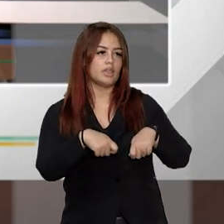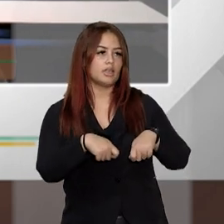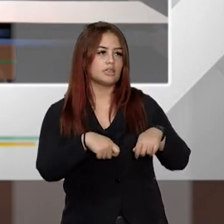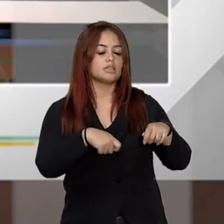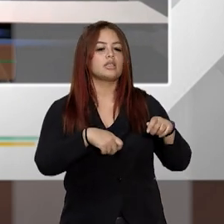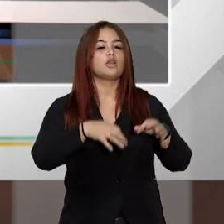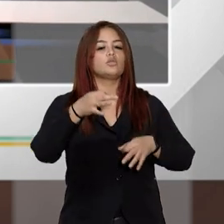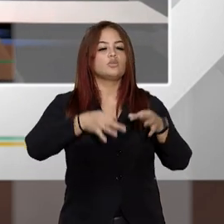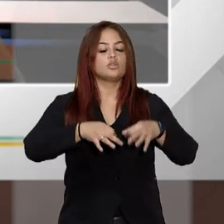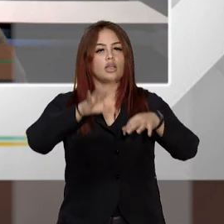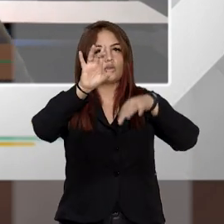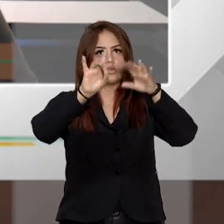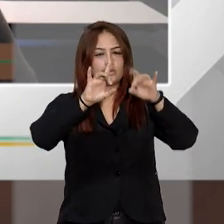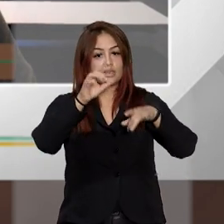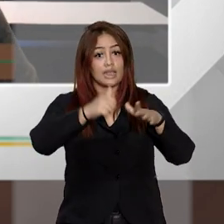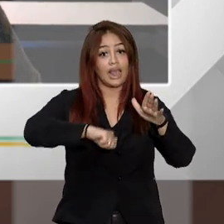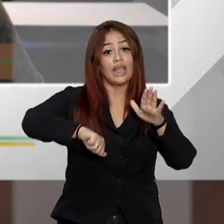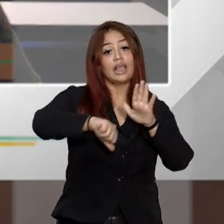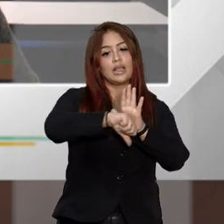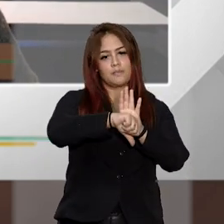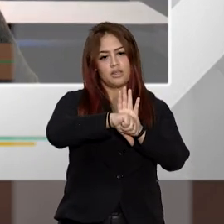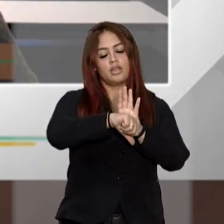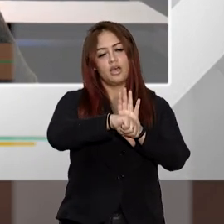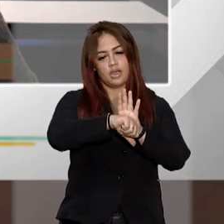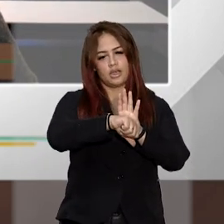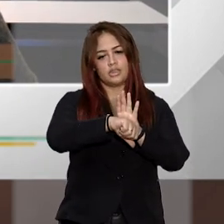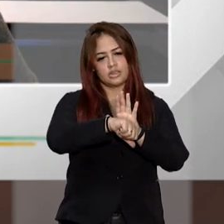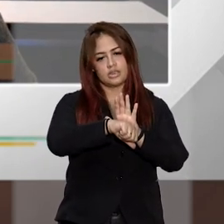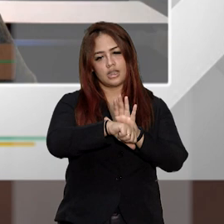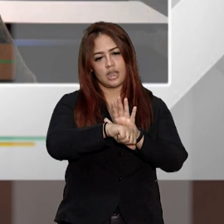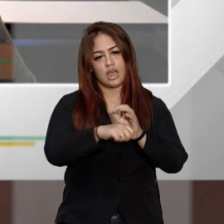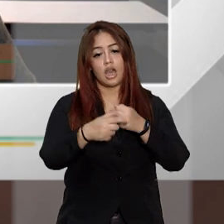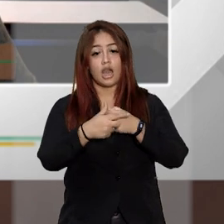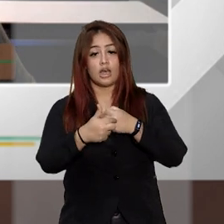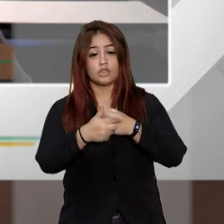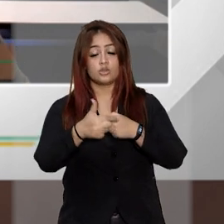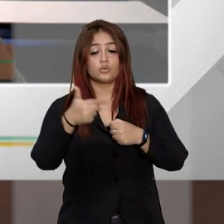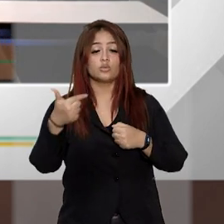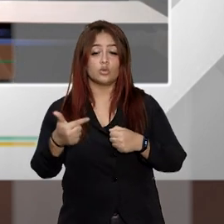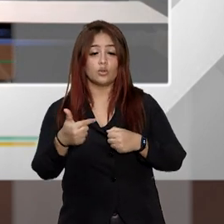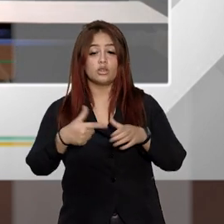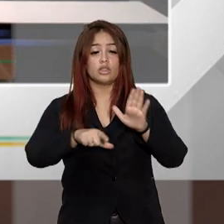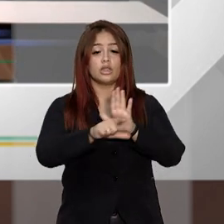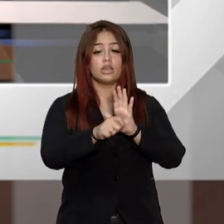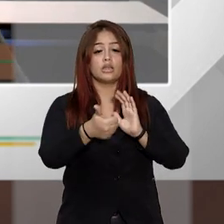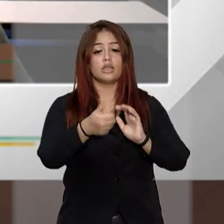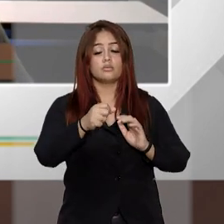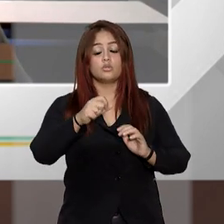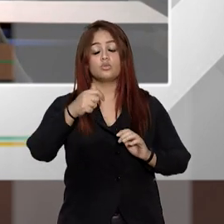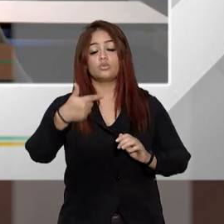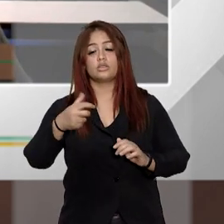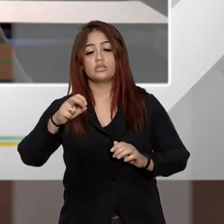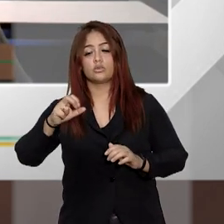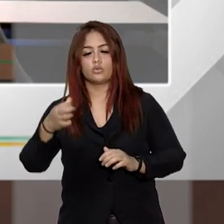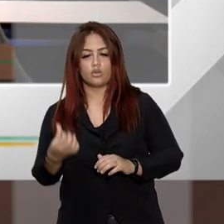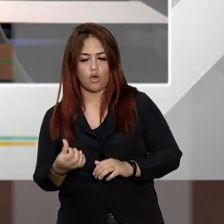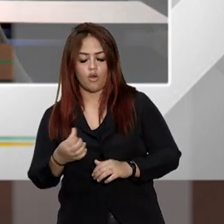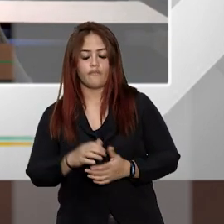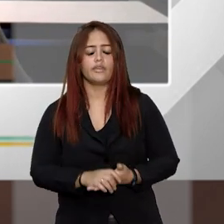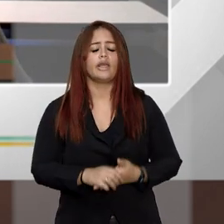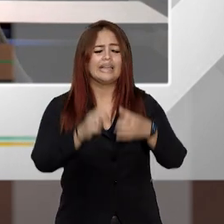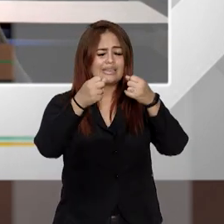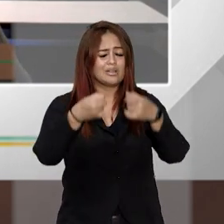Juizados Especiais Criminais, artigo 2 da Lei 10.259,